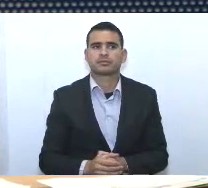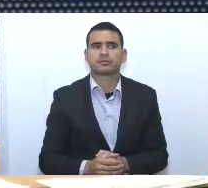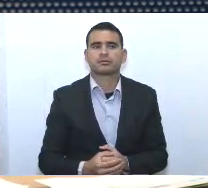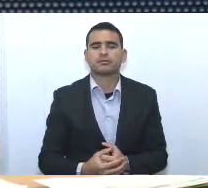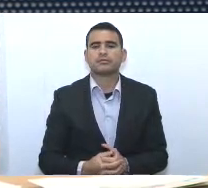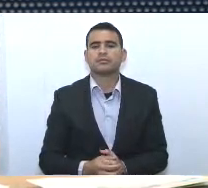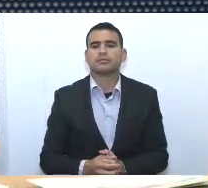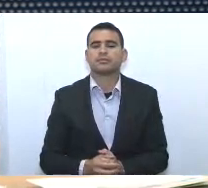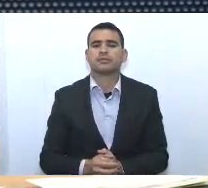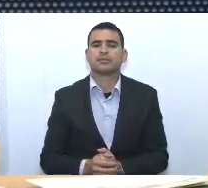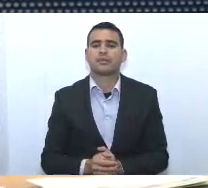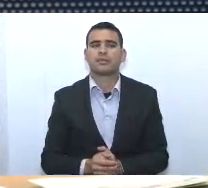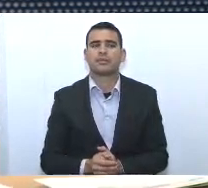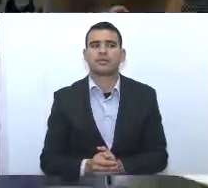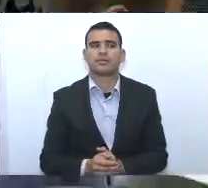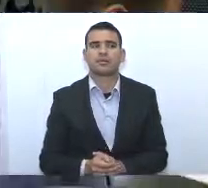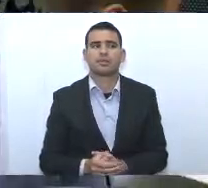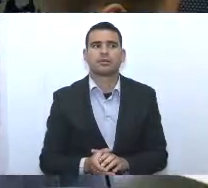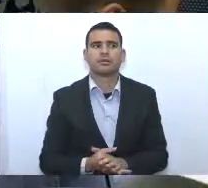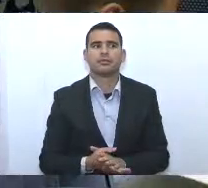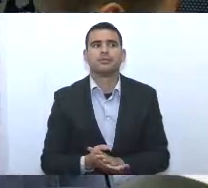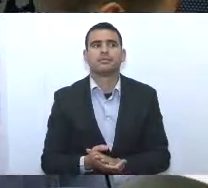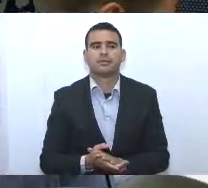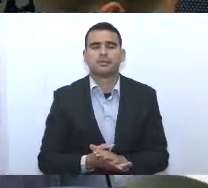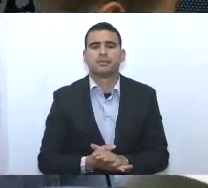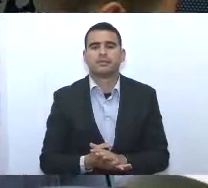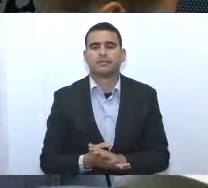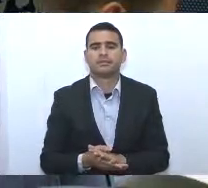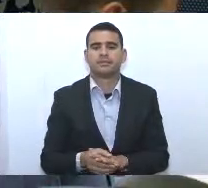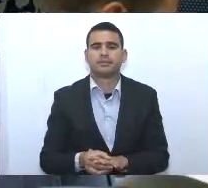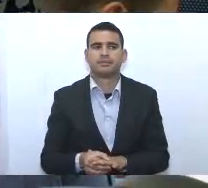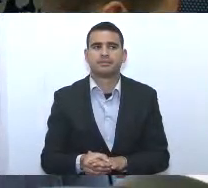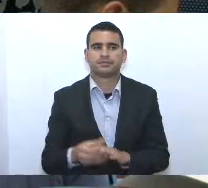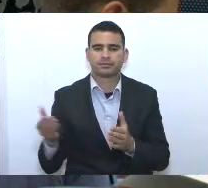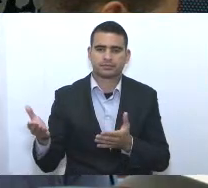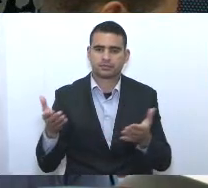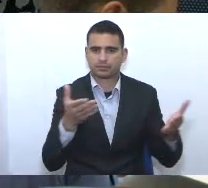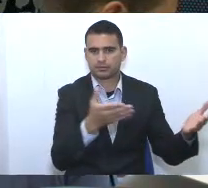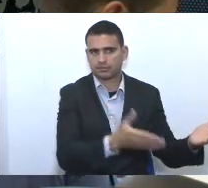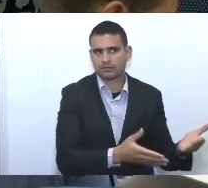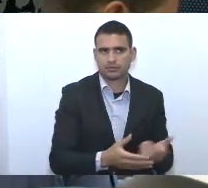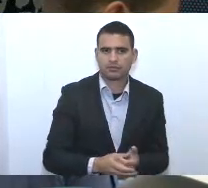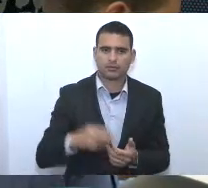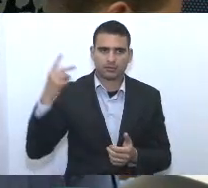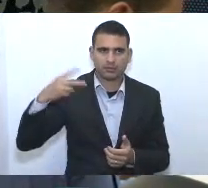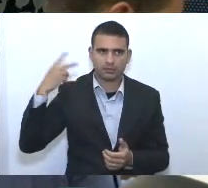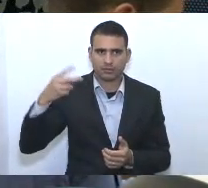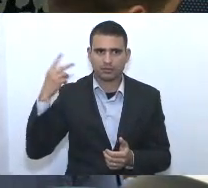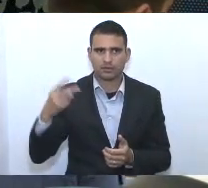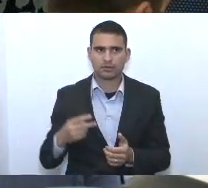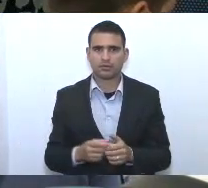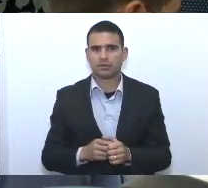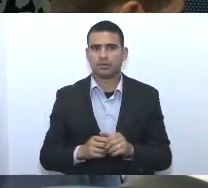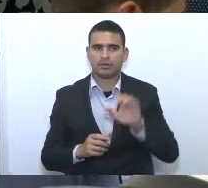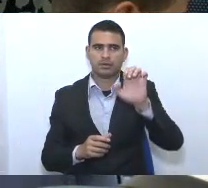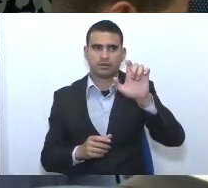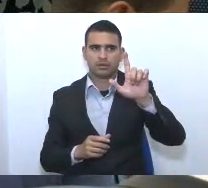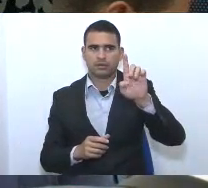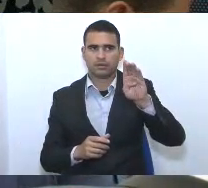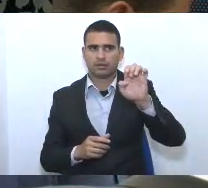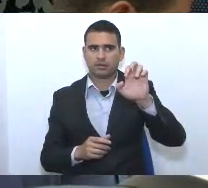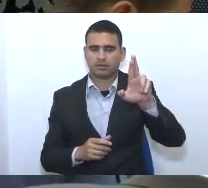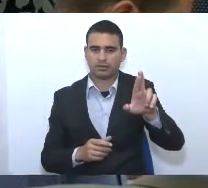que faz uso da palavra. Passamos aos questionamentos, com a palavra vereador Elmer Japonês.